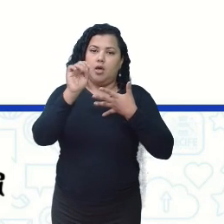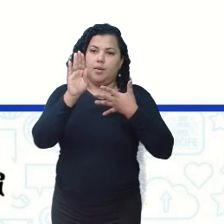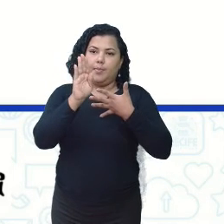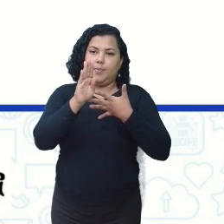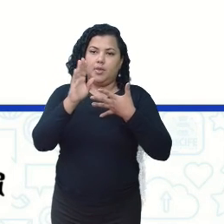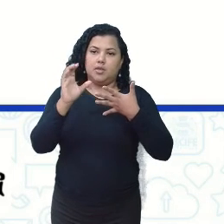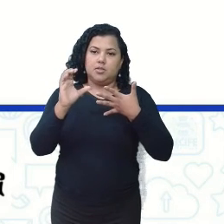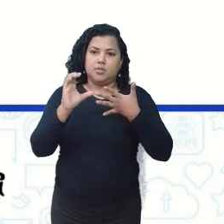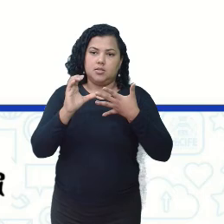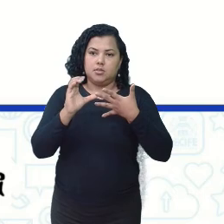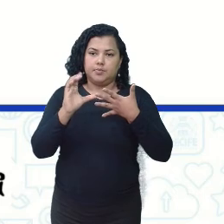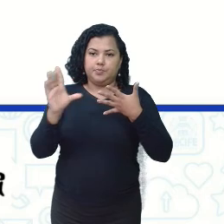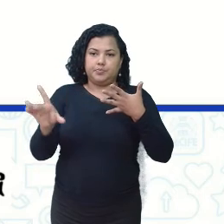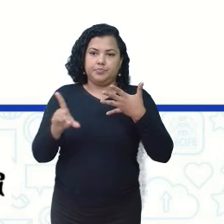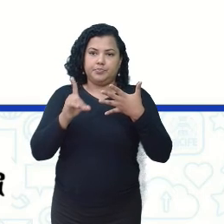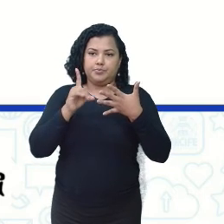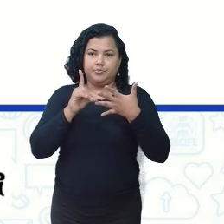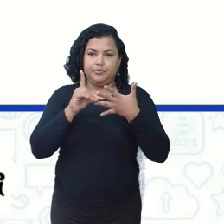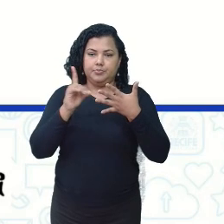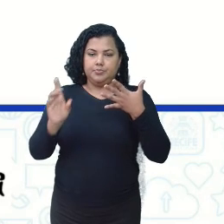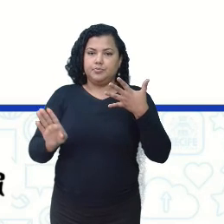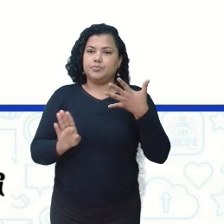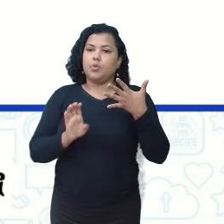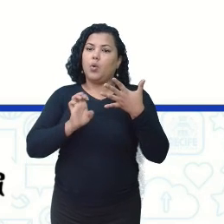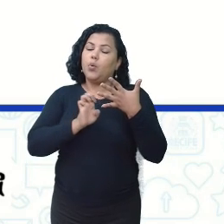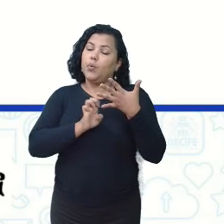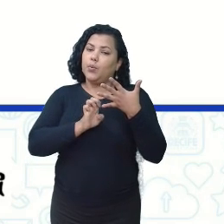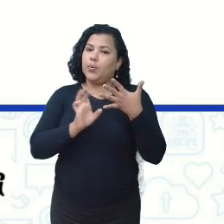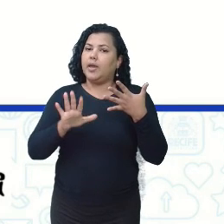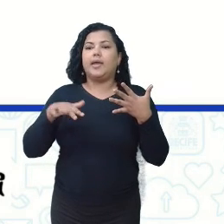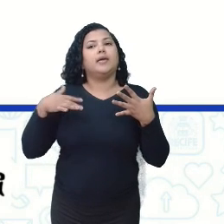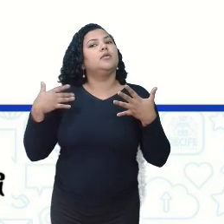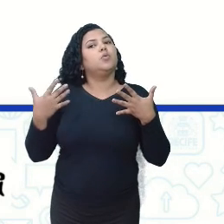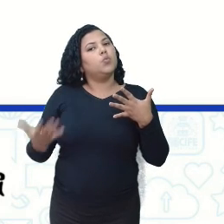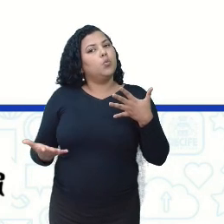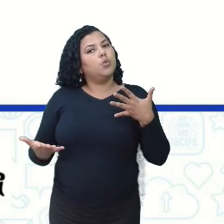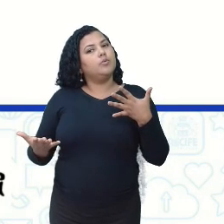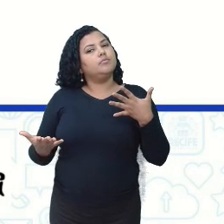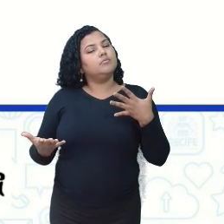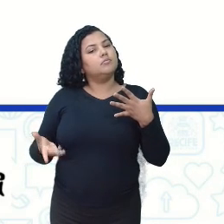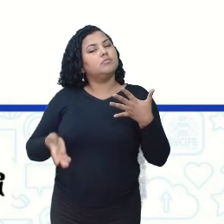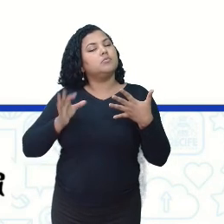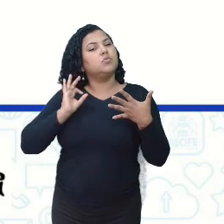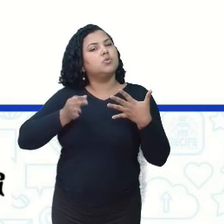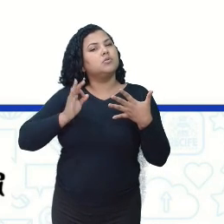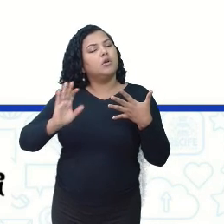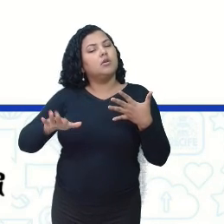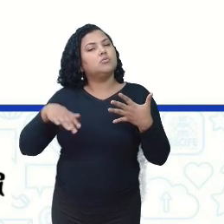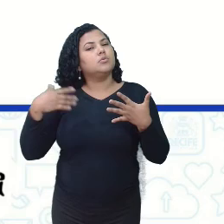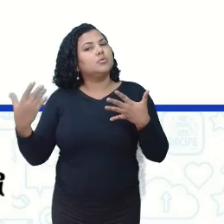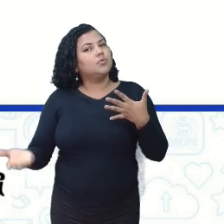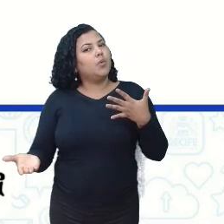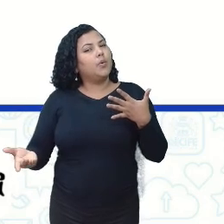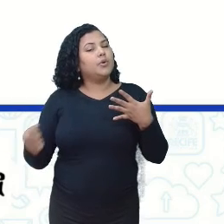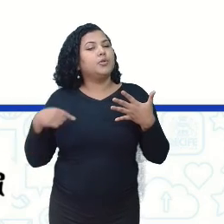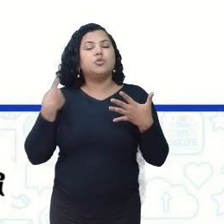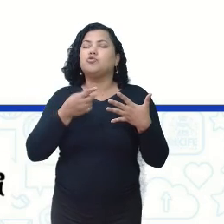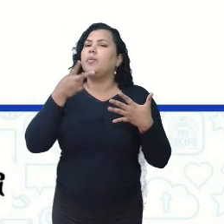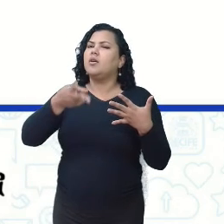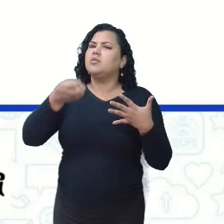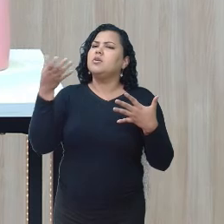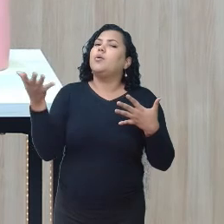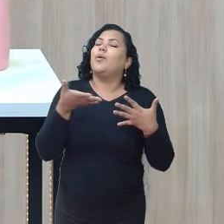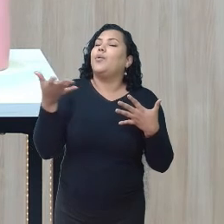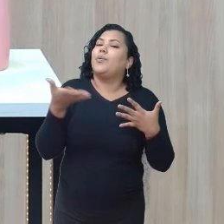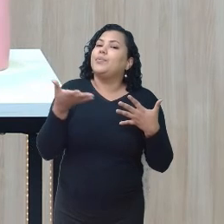o útero, a vagina, a bexiga ou o ovário. Qual será o órgão que a gente viu hoje que